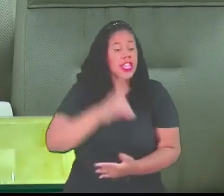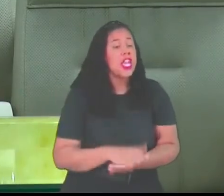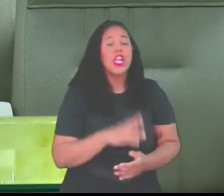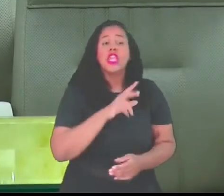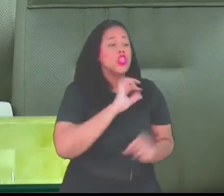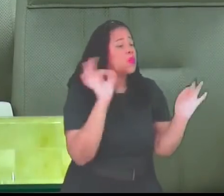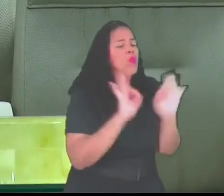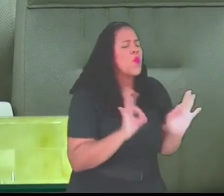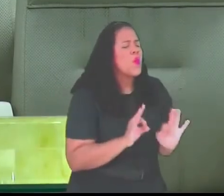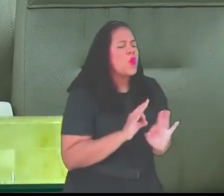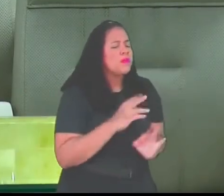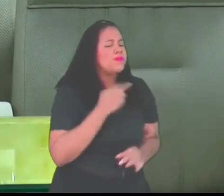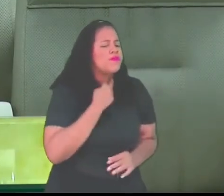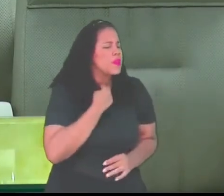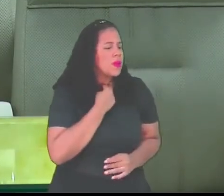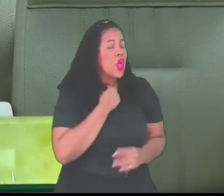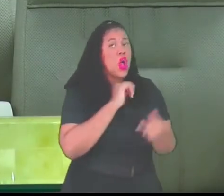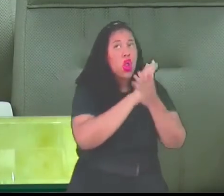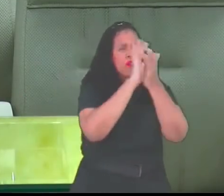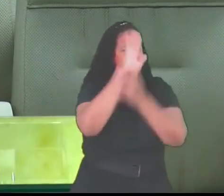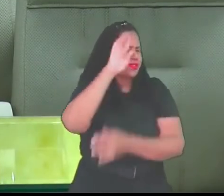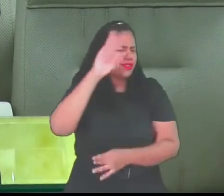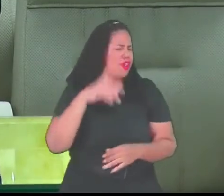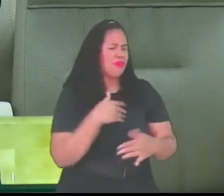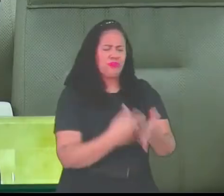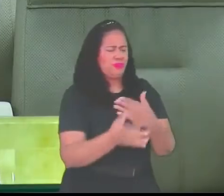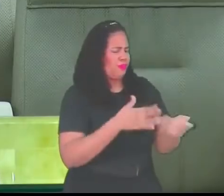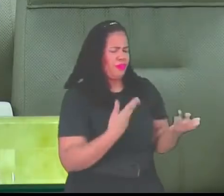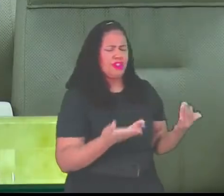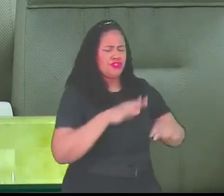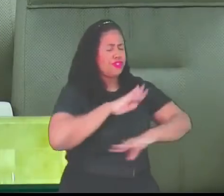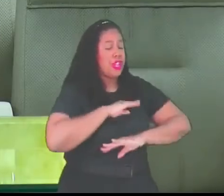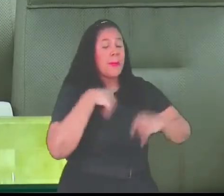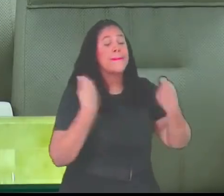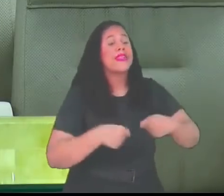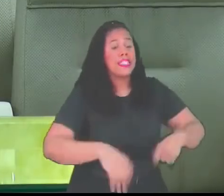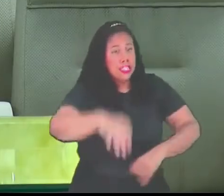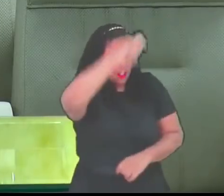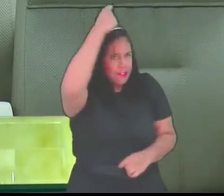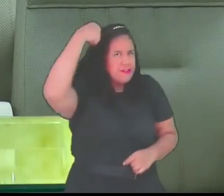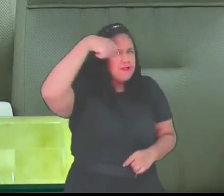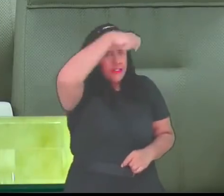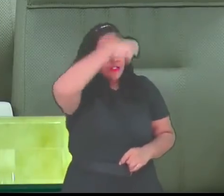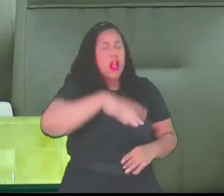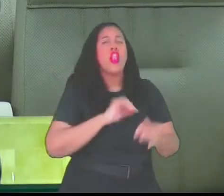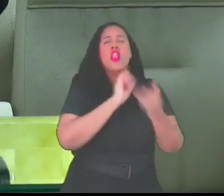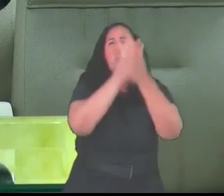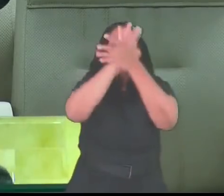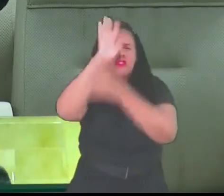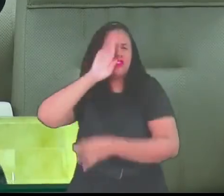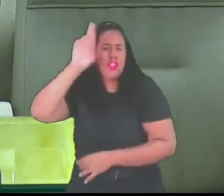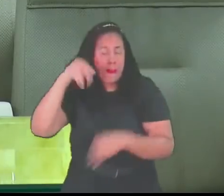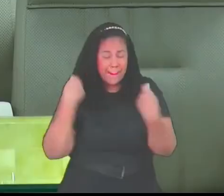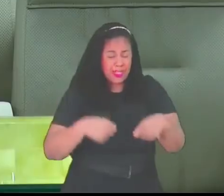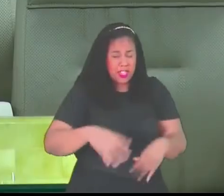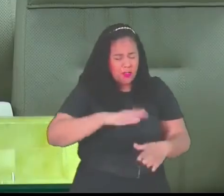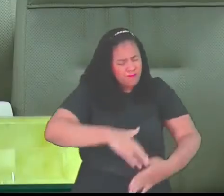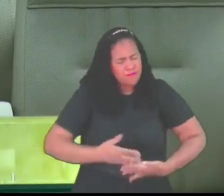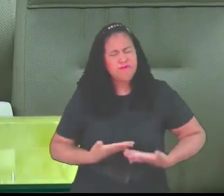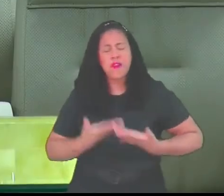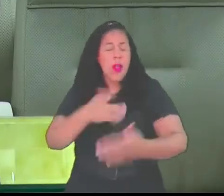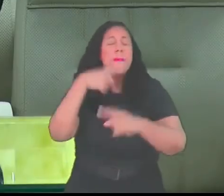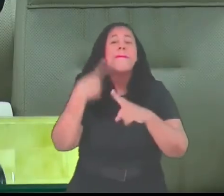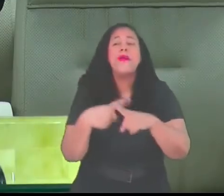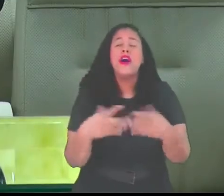pode louvar a Deus de qualquer modo. Para louvar a Deus tem que santificar-se. Para louvar a Deus tem que consagrar-se. Por